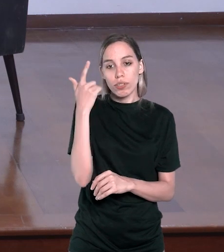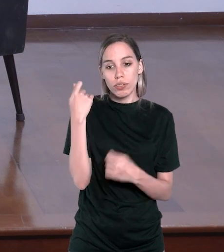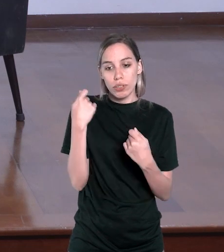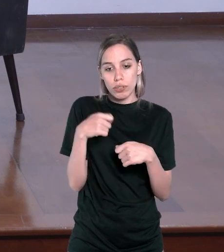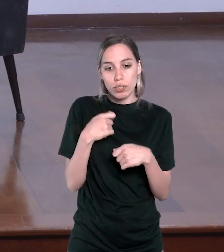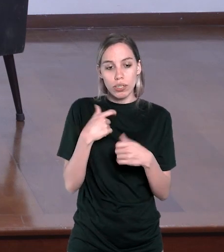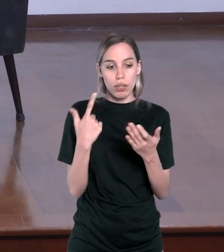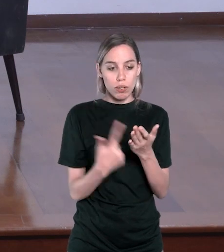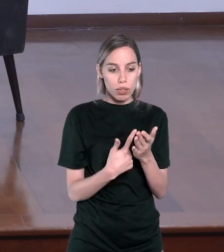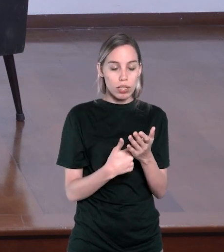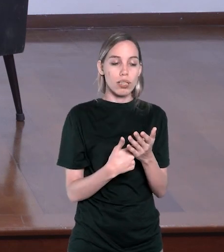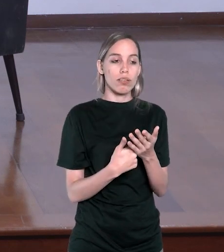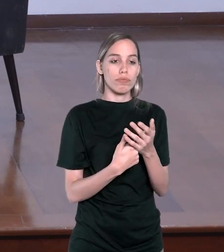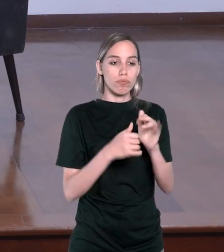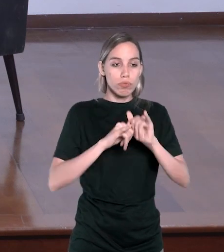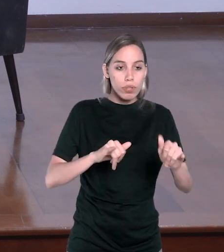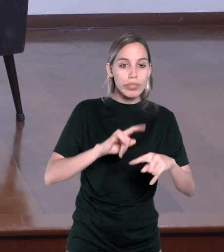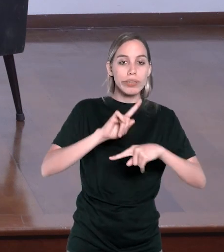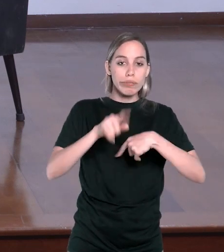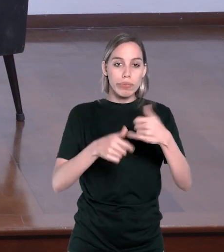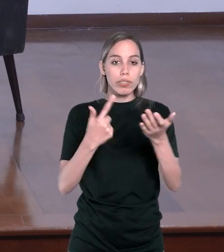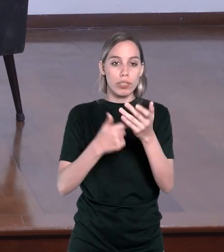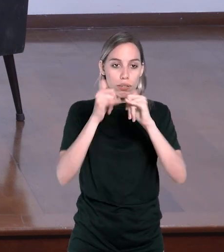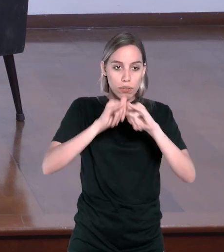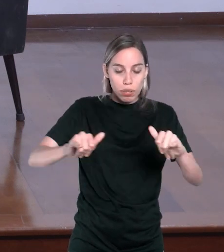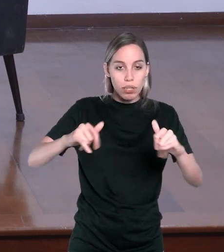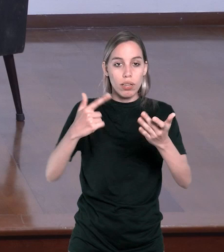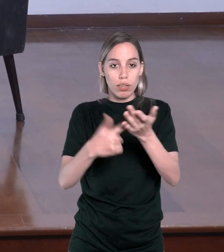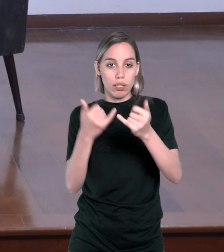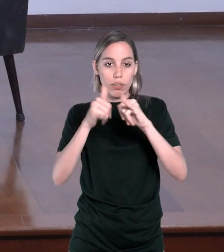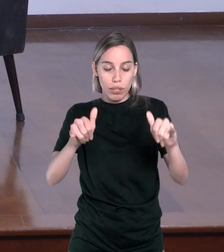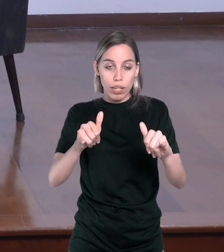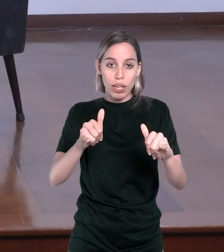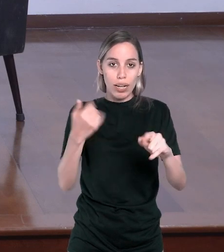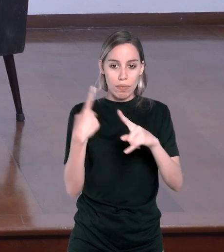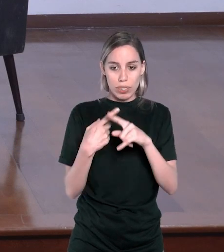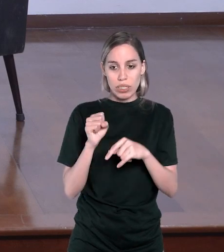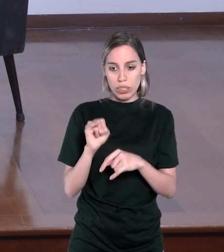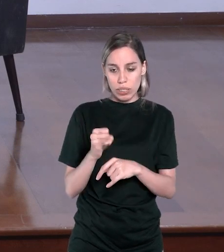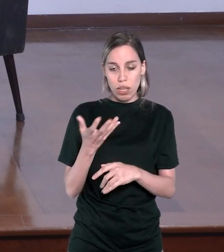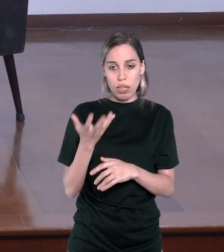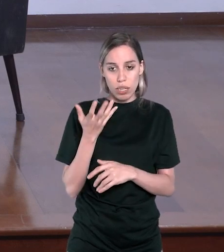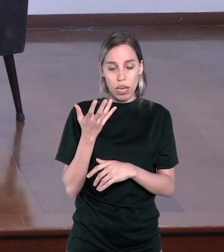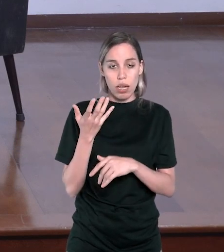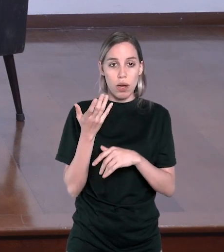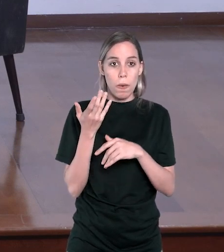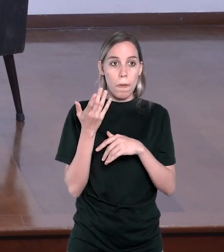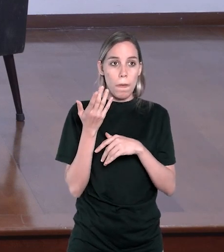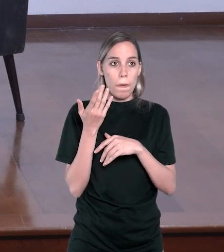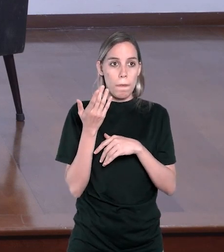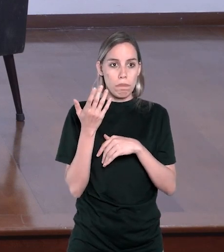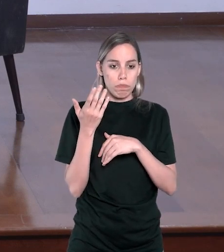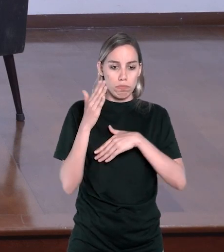essa carreira. E se eu se eu ficasse muito atordoada com aquele sucesso